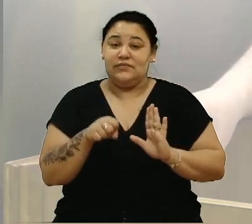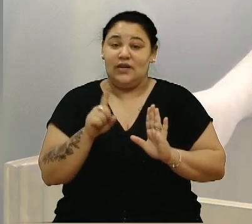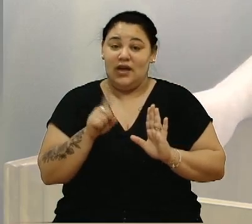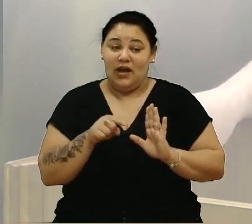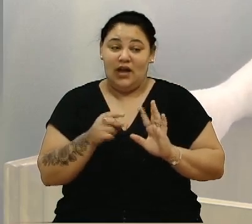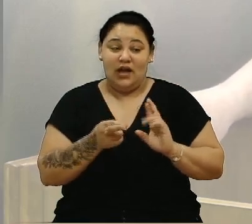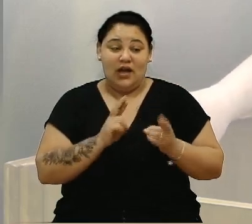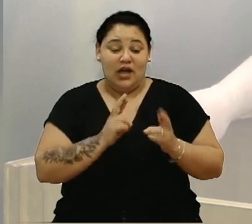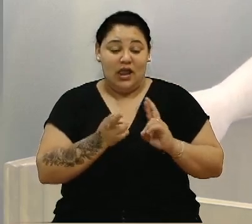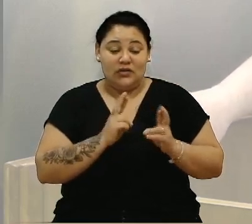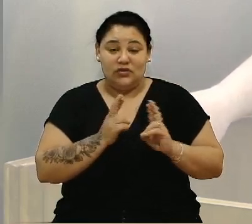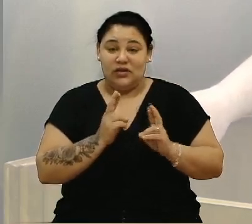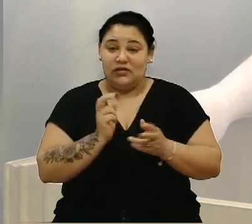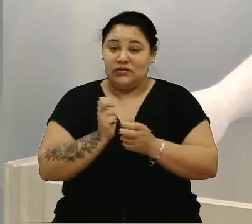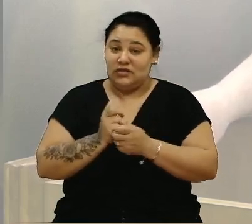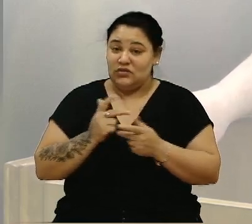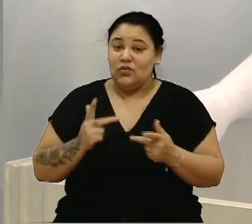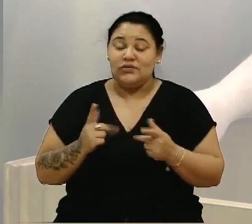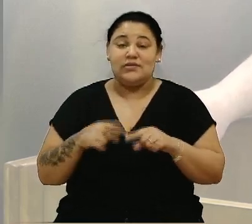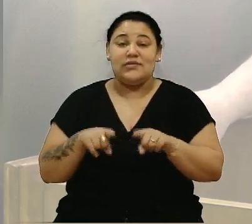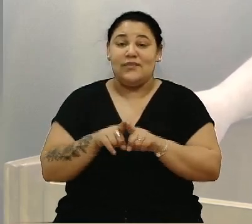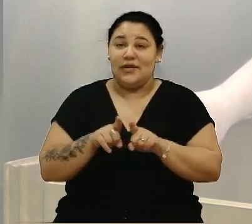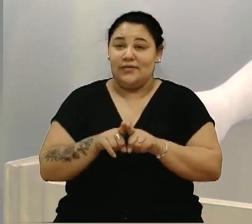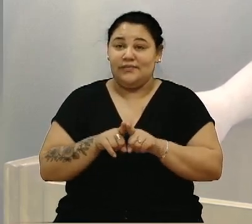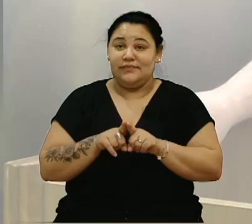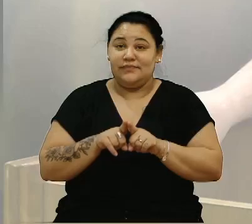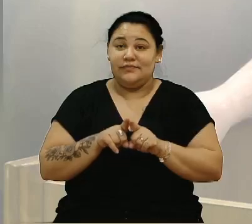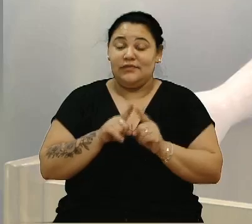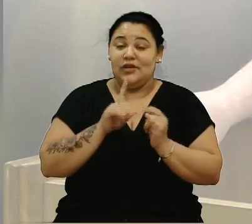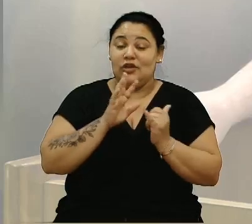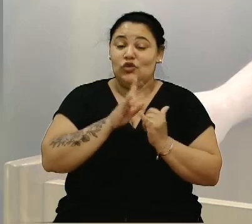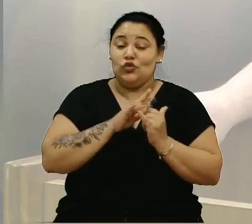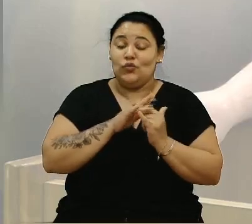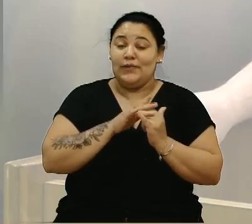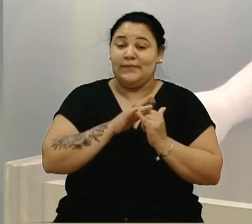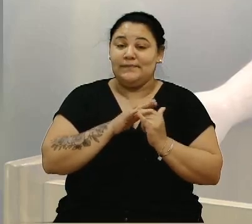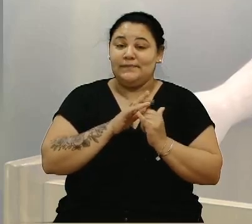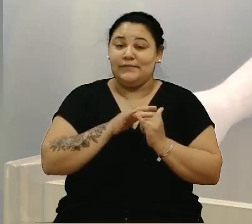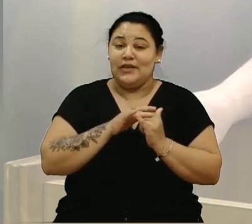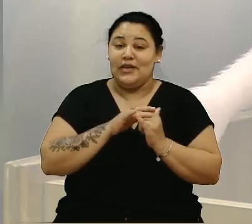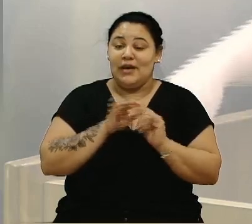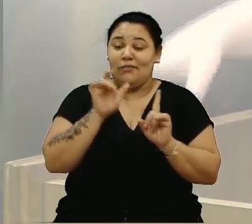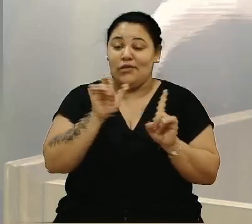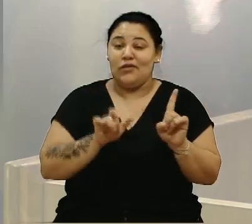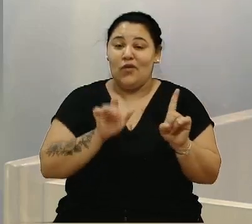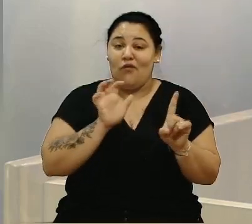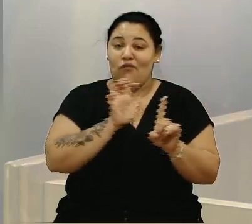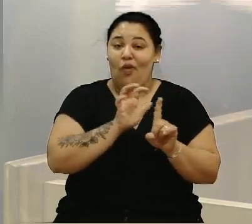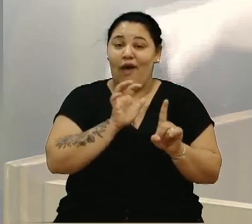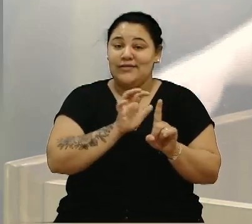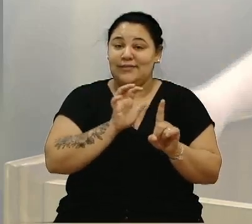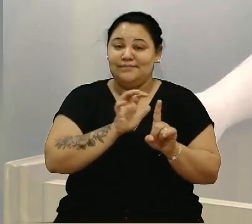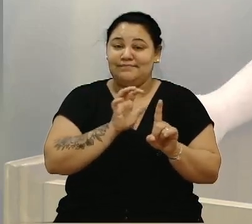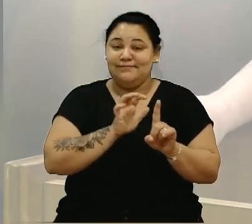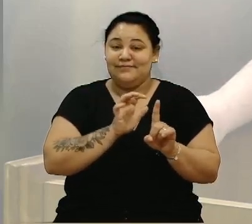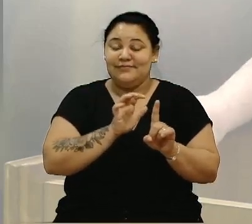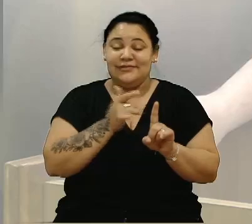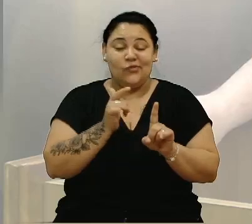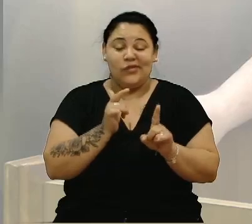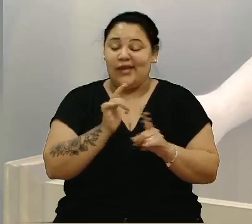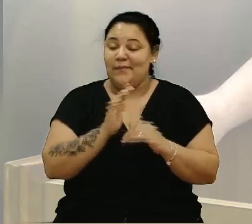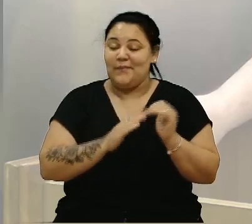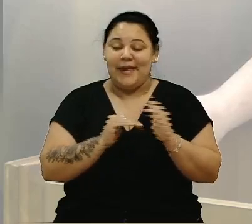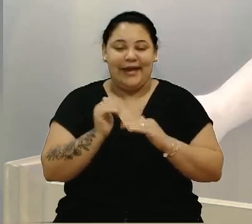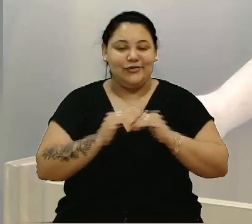questões, né, dos youtuber e influencer que não tem prática nenhuma, né,